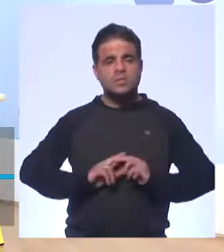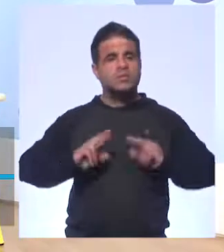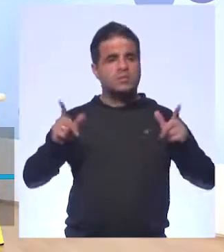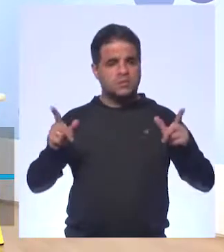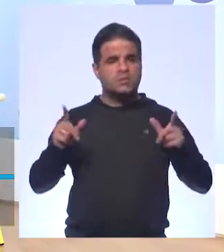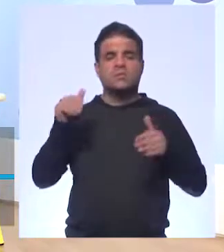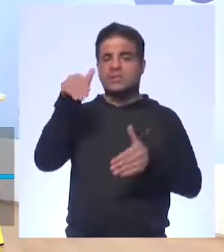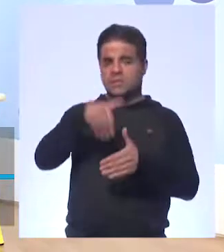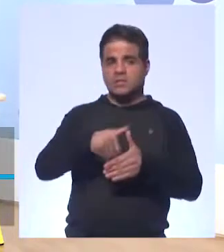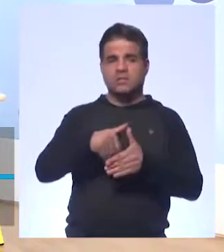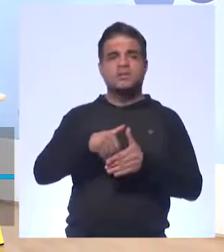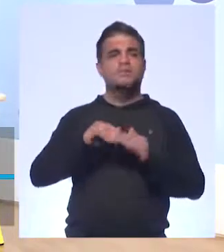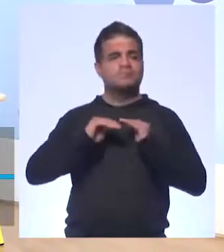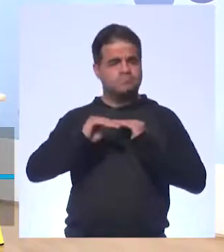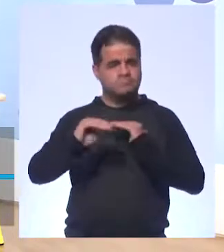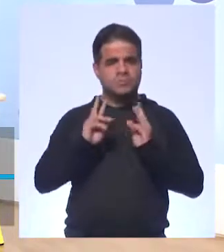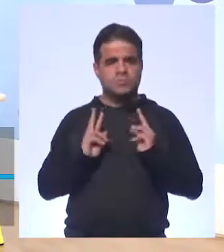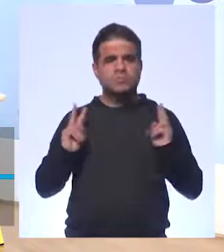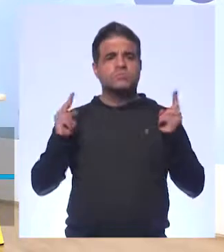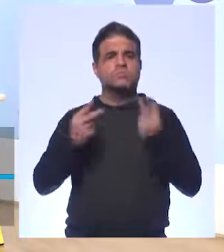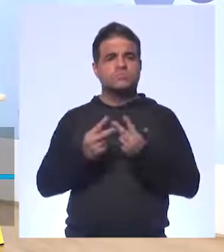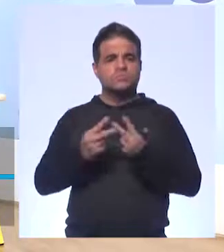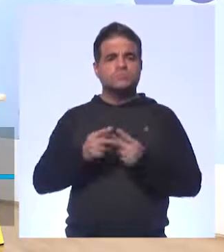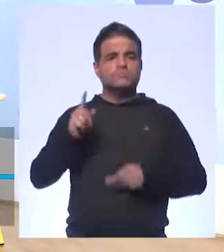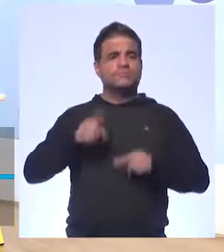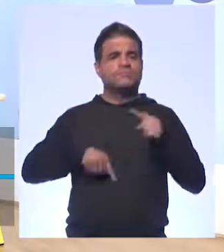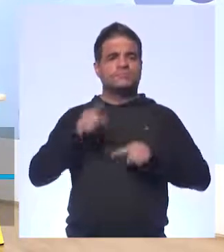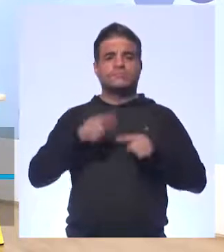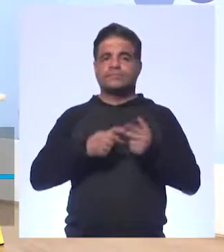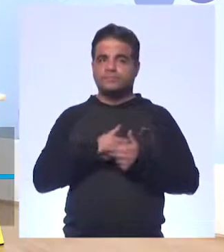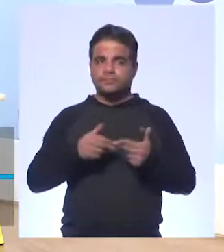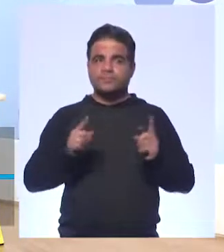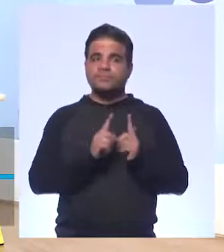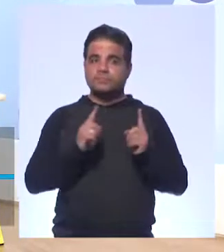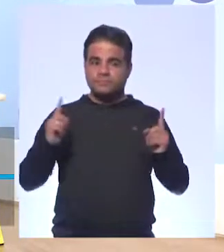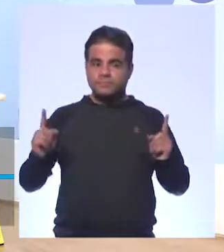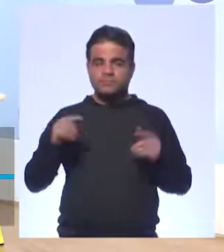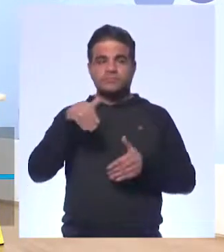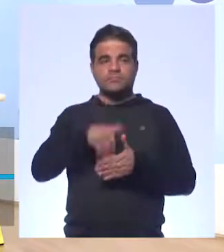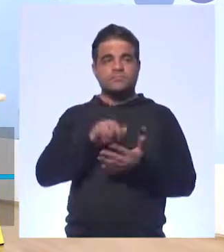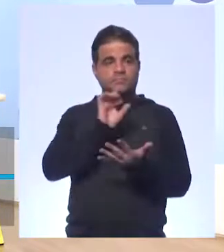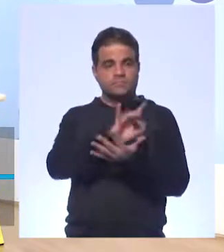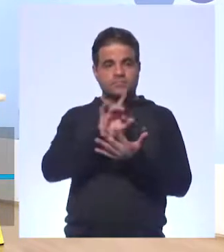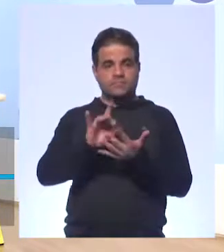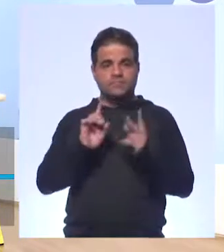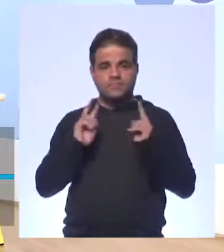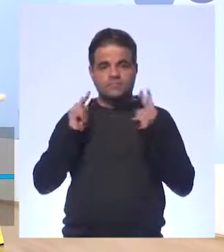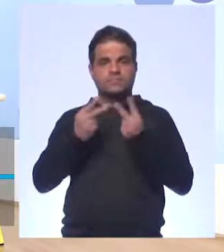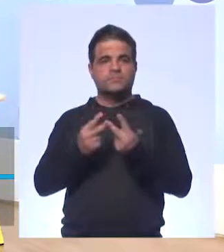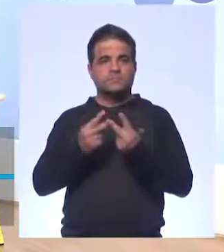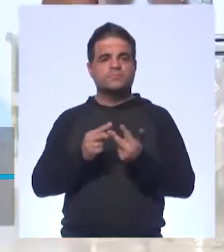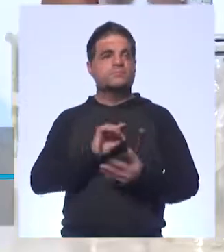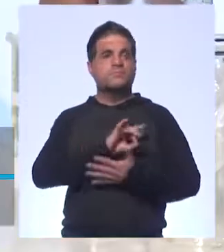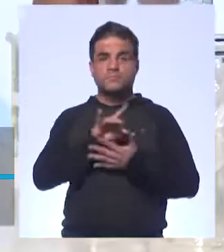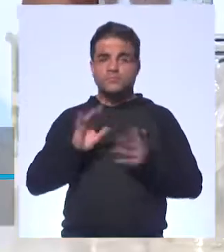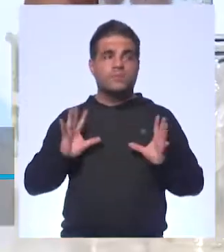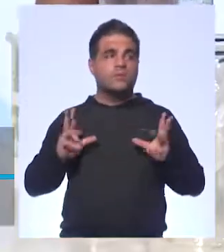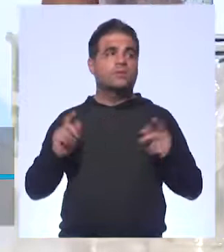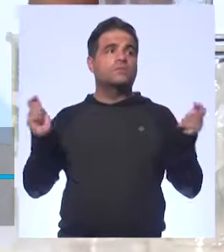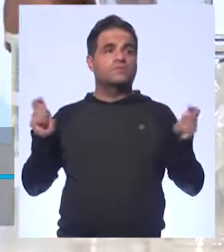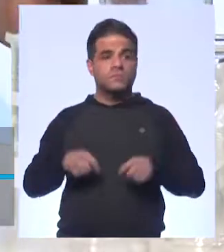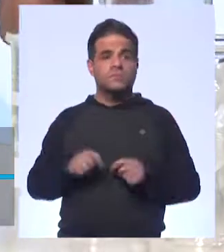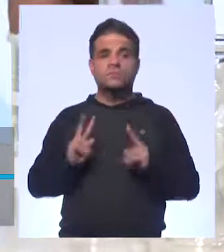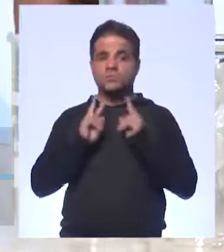estão dentro desse, encerrado nesse volume, né? São materiais diferentes, substâncias diferentes dentro de cada volume. Todas possuem o